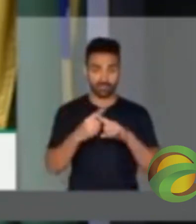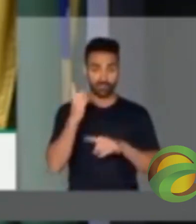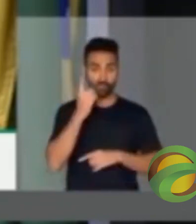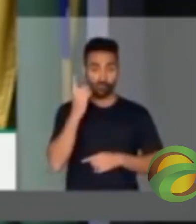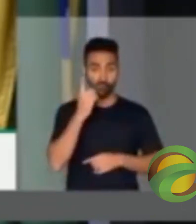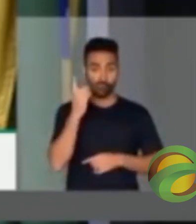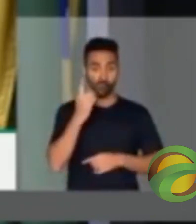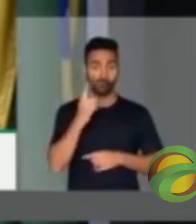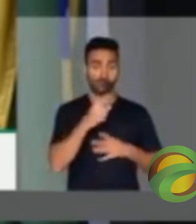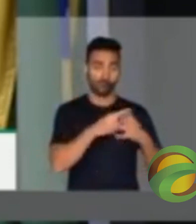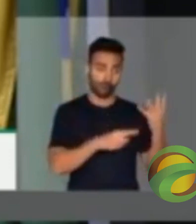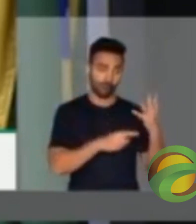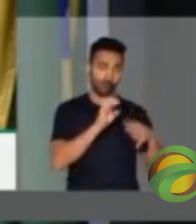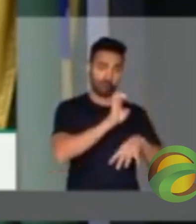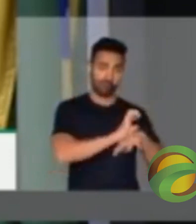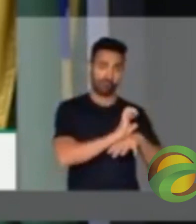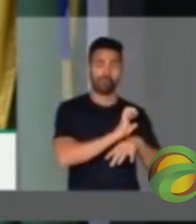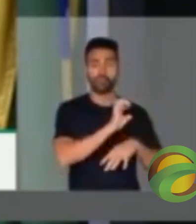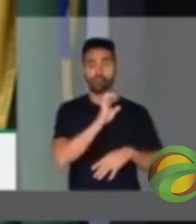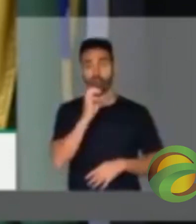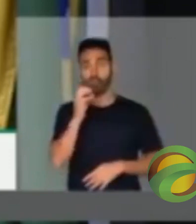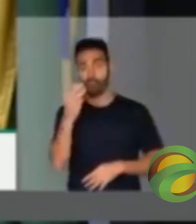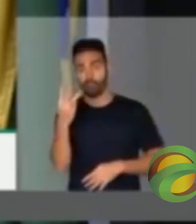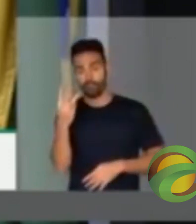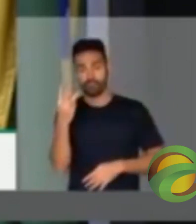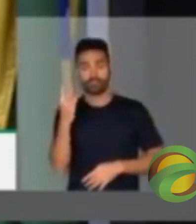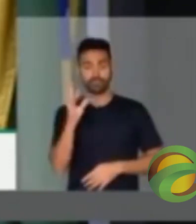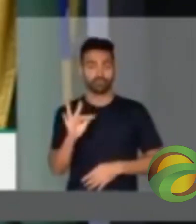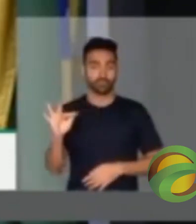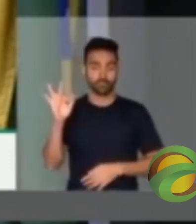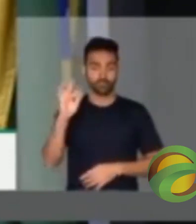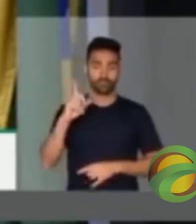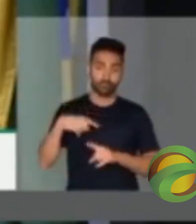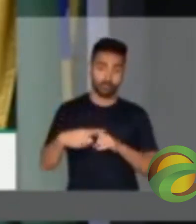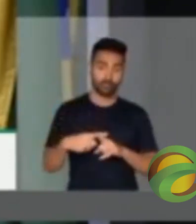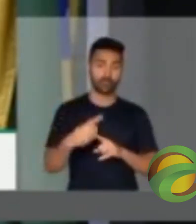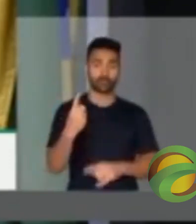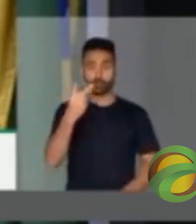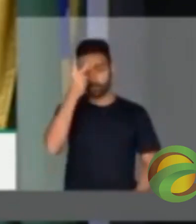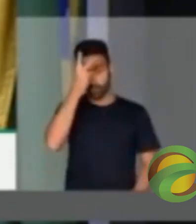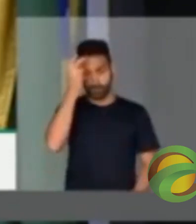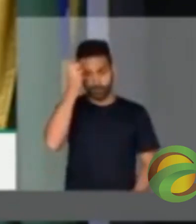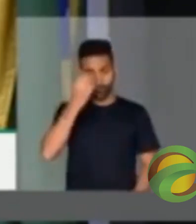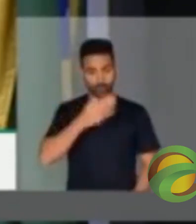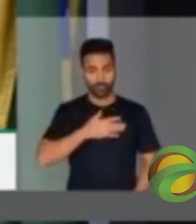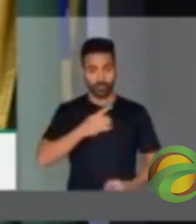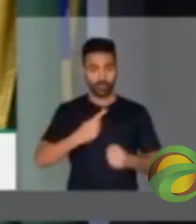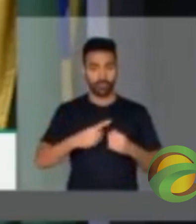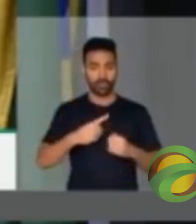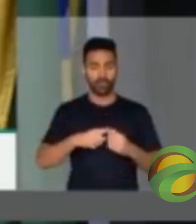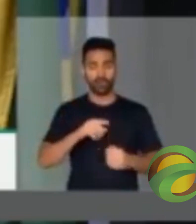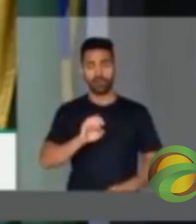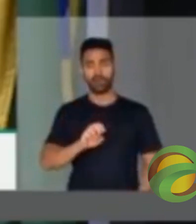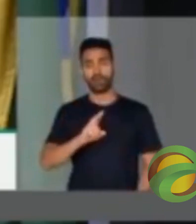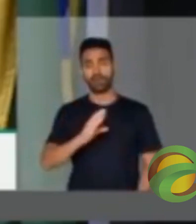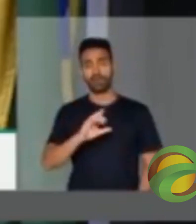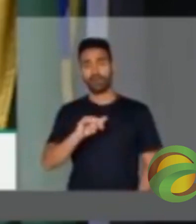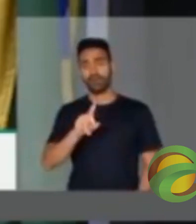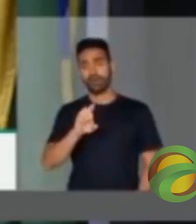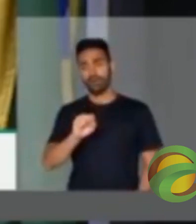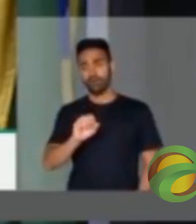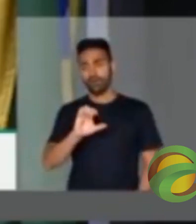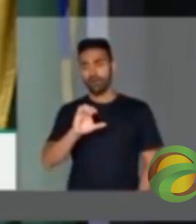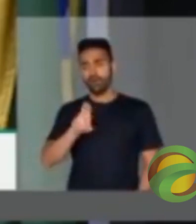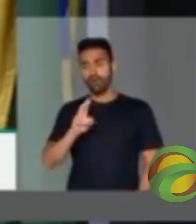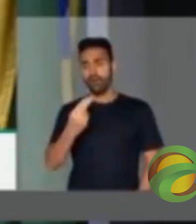conquistado, 4 de estadual e 3 de federal, e mais um de prefeito da minha terra, Euclides da Cunha, onde, mais